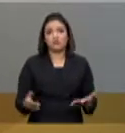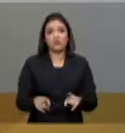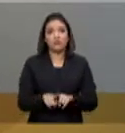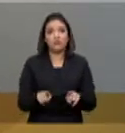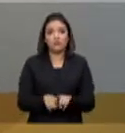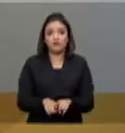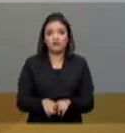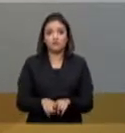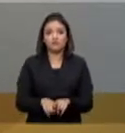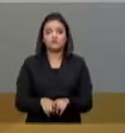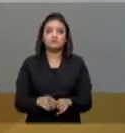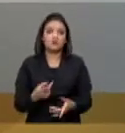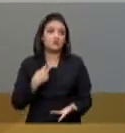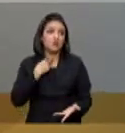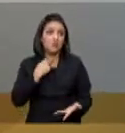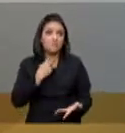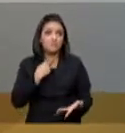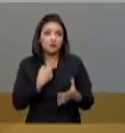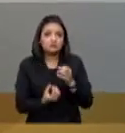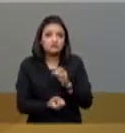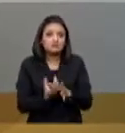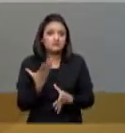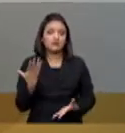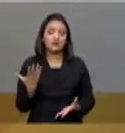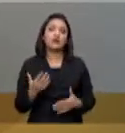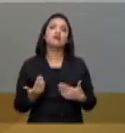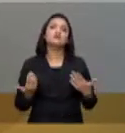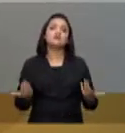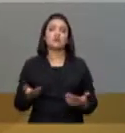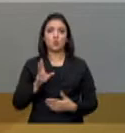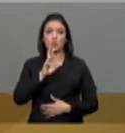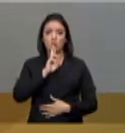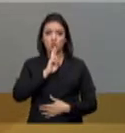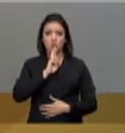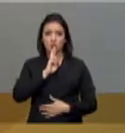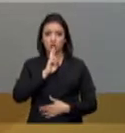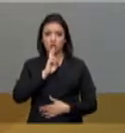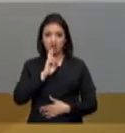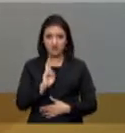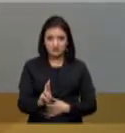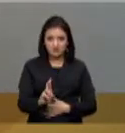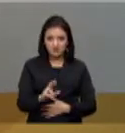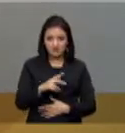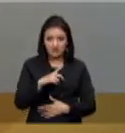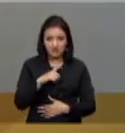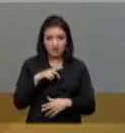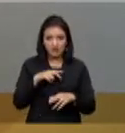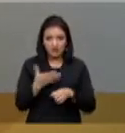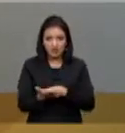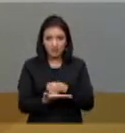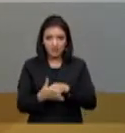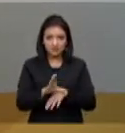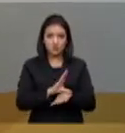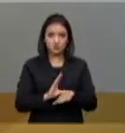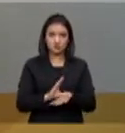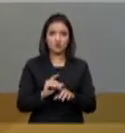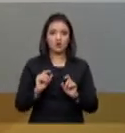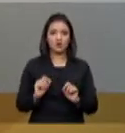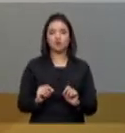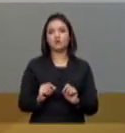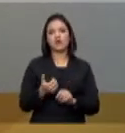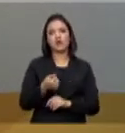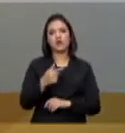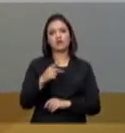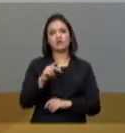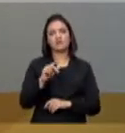caso, nessa segunda situação, a resposta constitucional nessa arguição seria pela sua